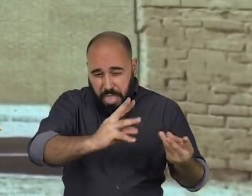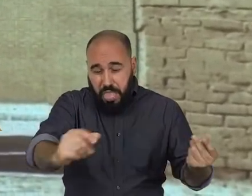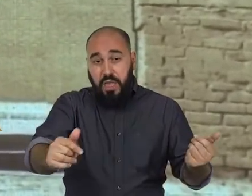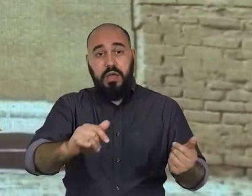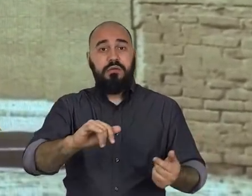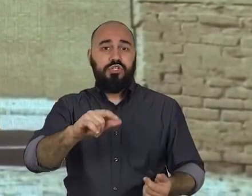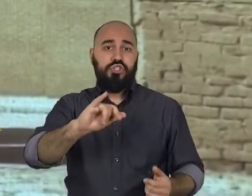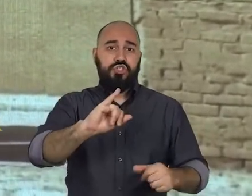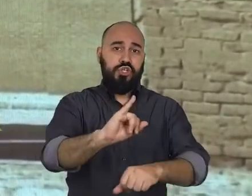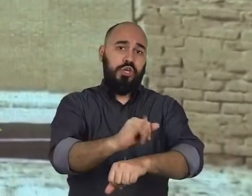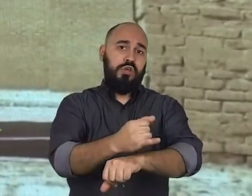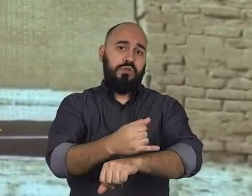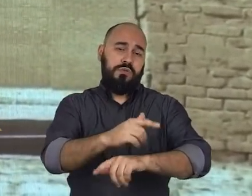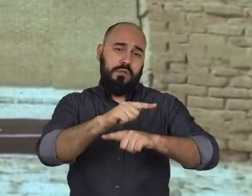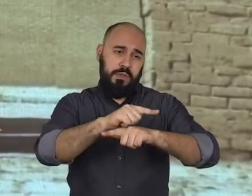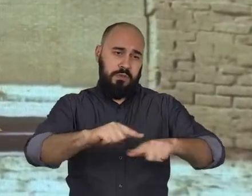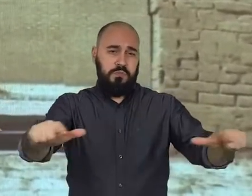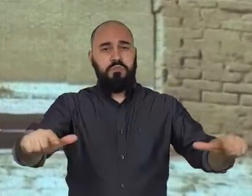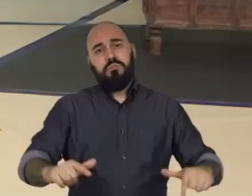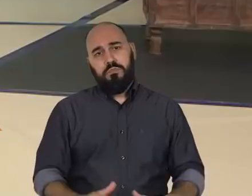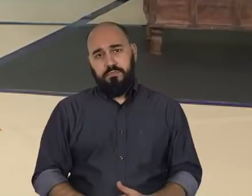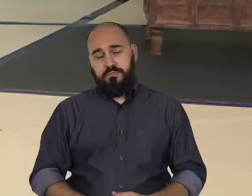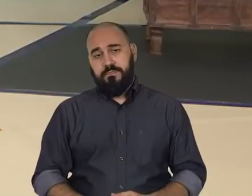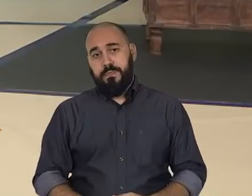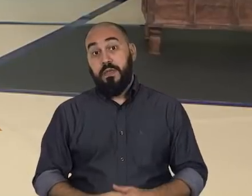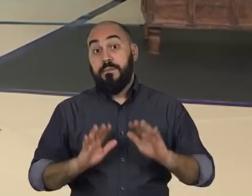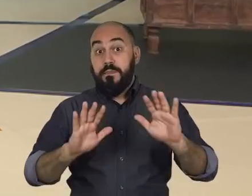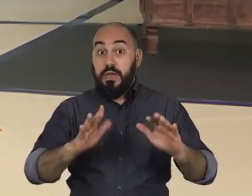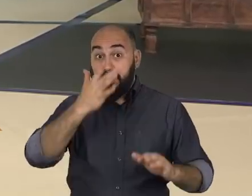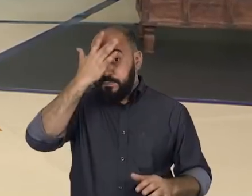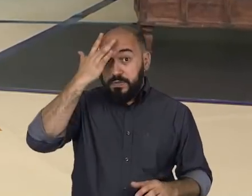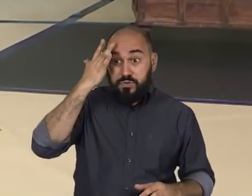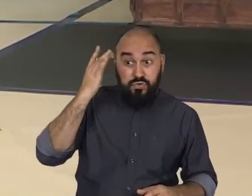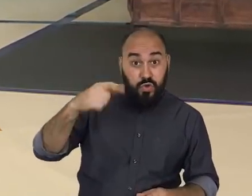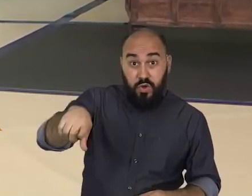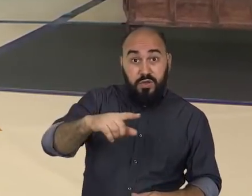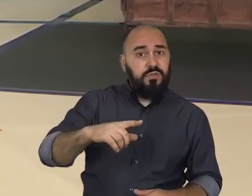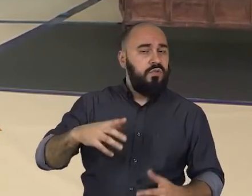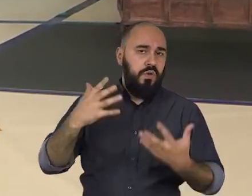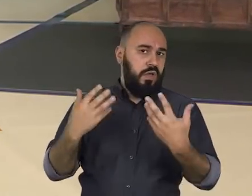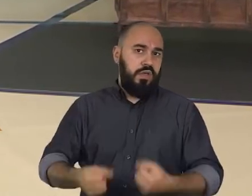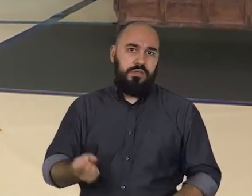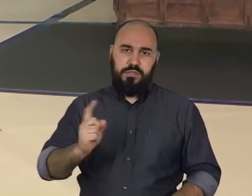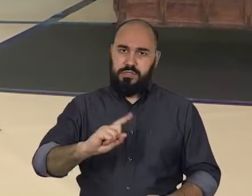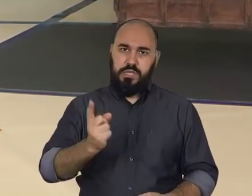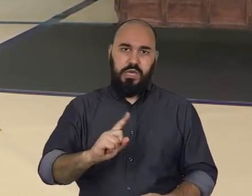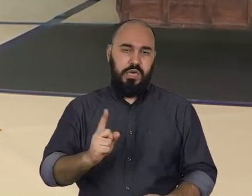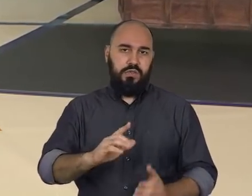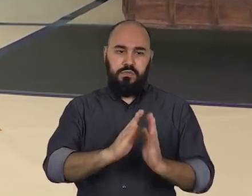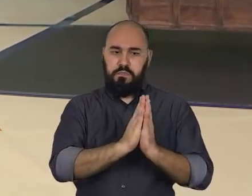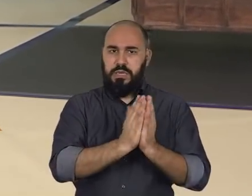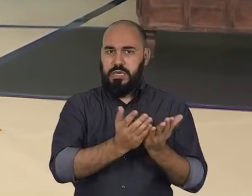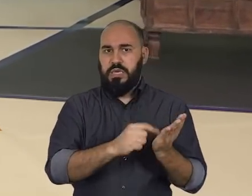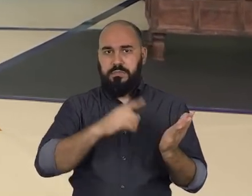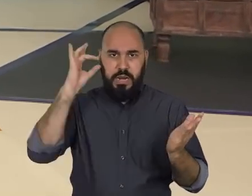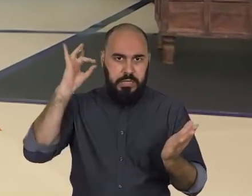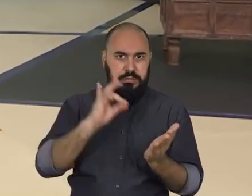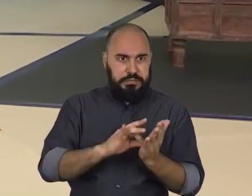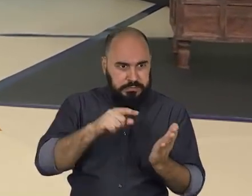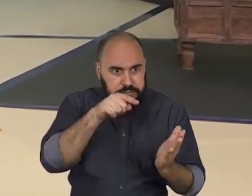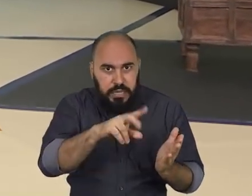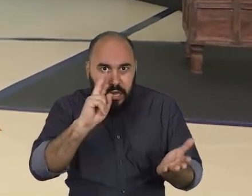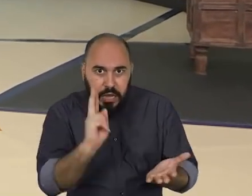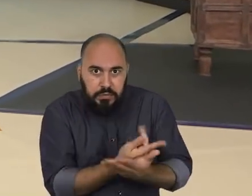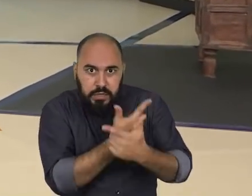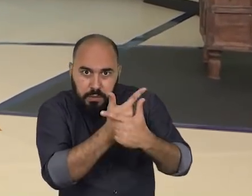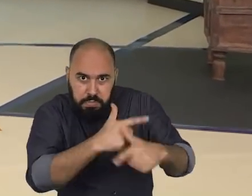devastação, o esvaziamento. Mas, como muitos não aceitam a literalidade da palavra da Bíblia, eles continuam falando de